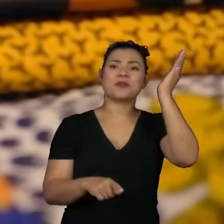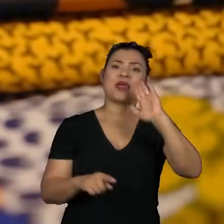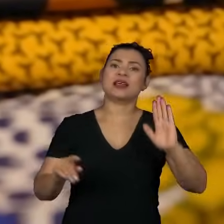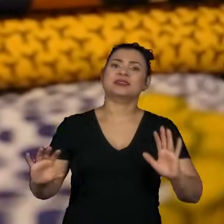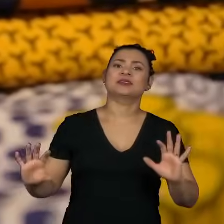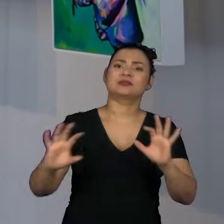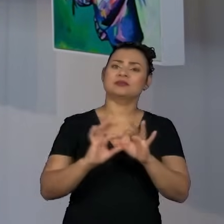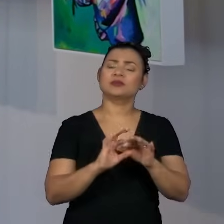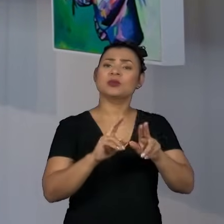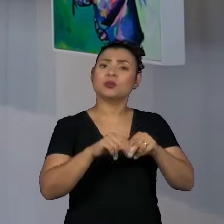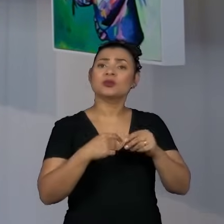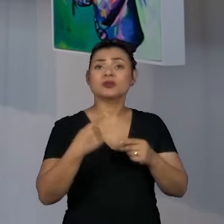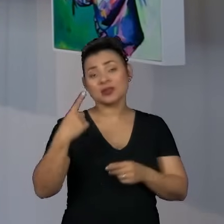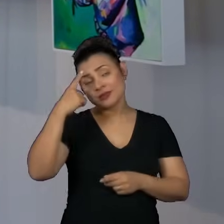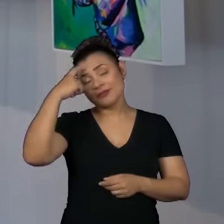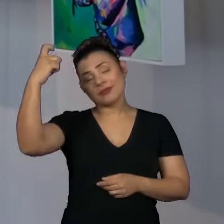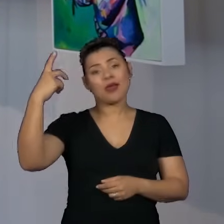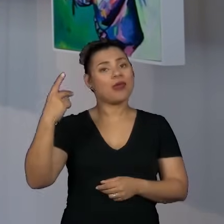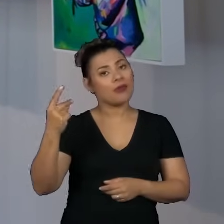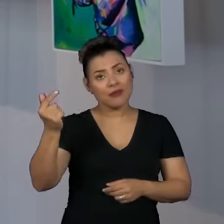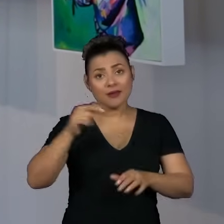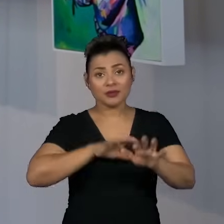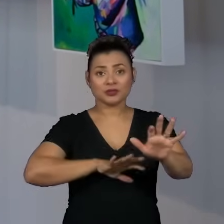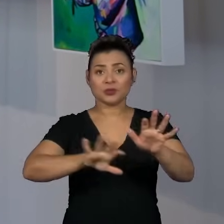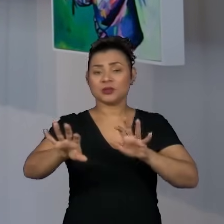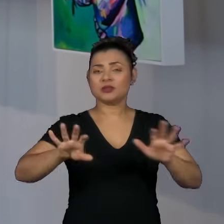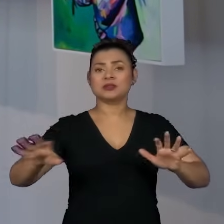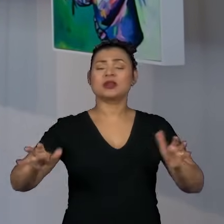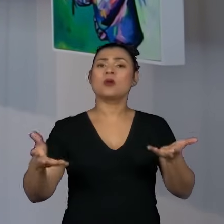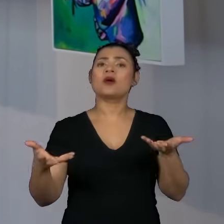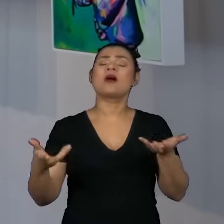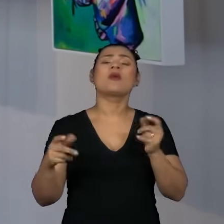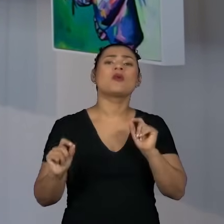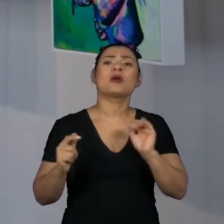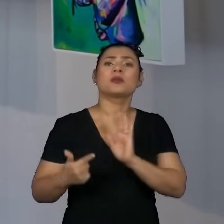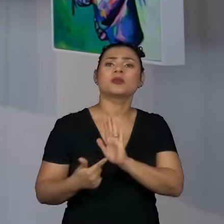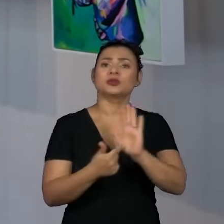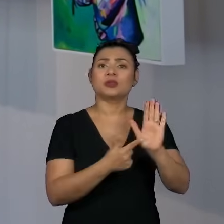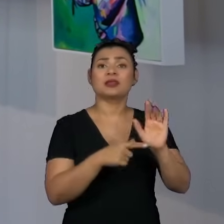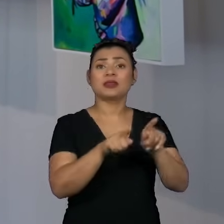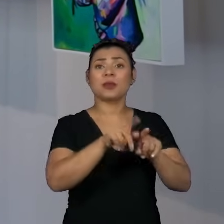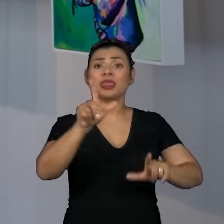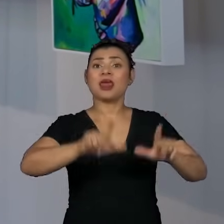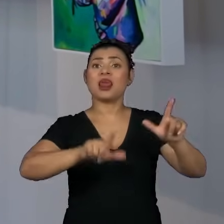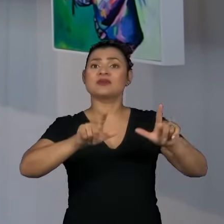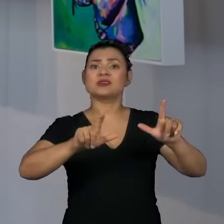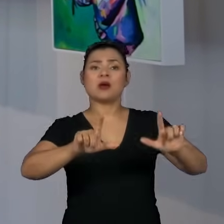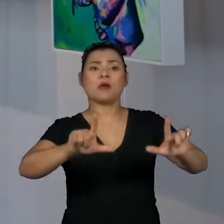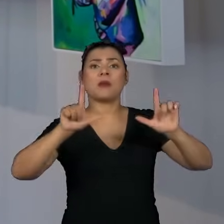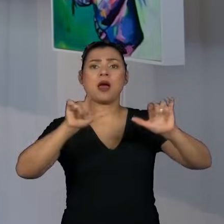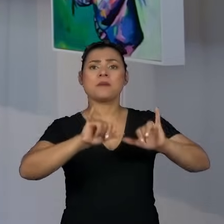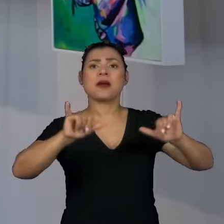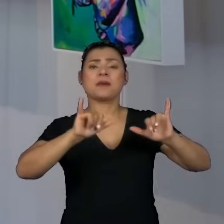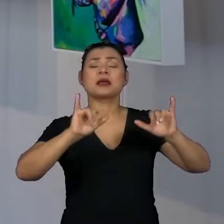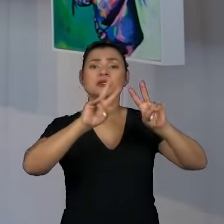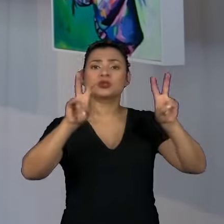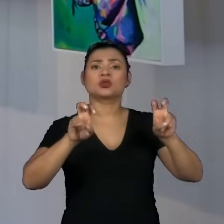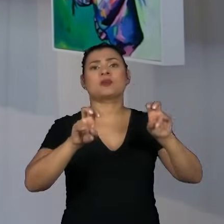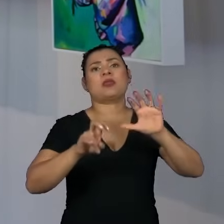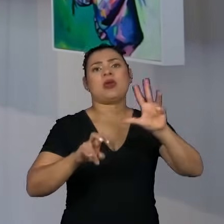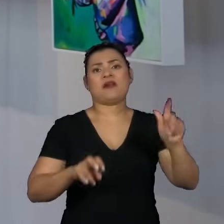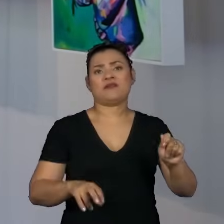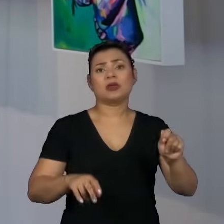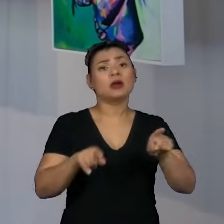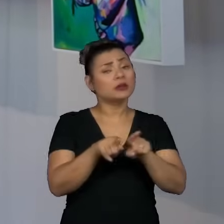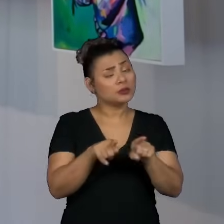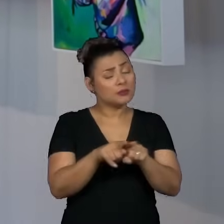A ideia da exposição é ir em contradição também com o que a mídia passa sobre o continente africano, mas ao mesmo tempo